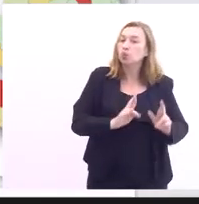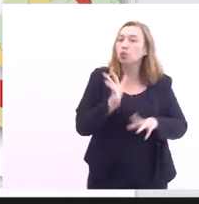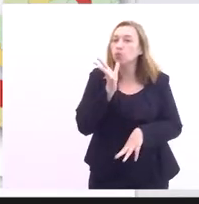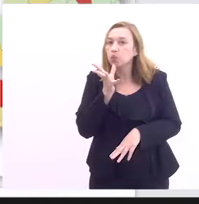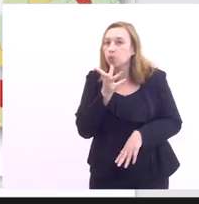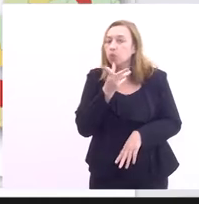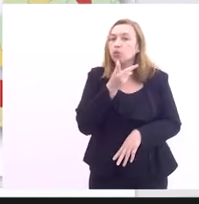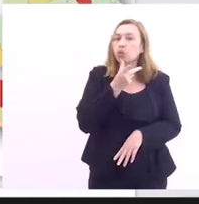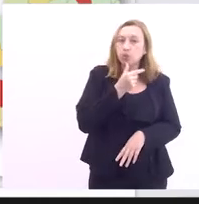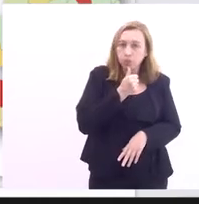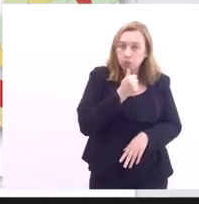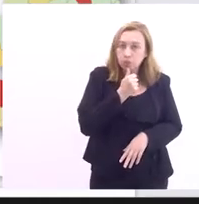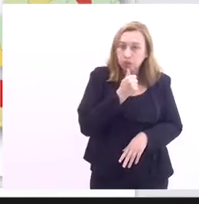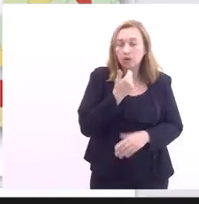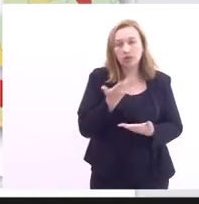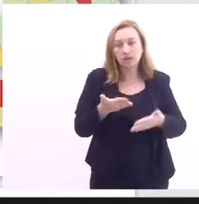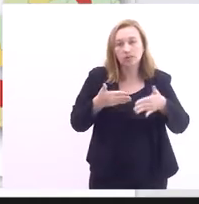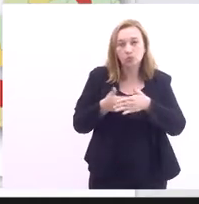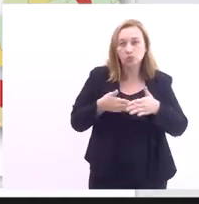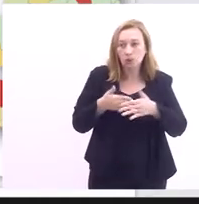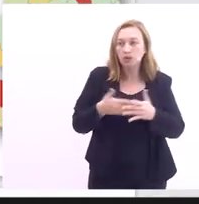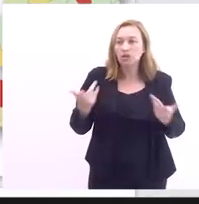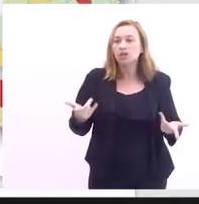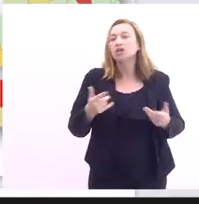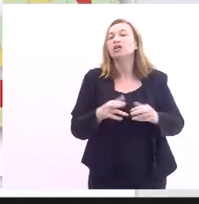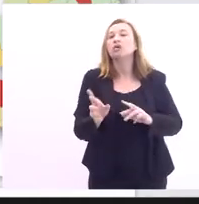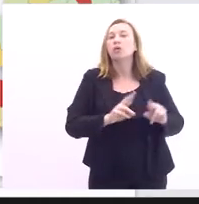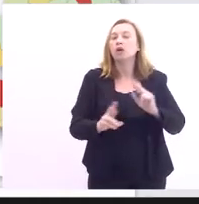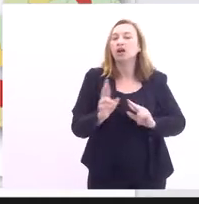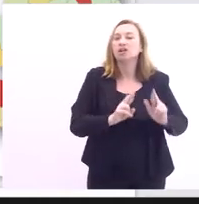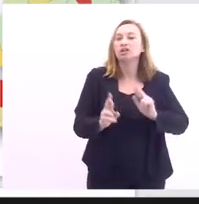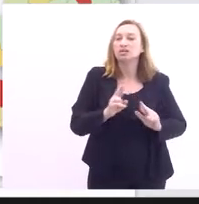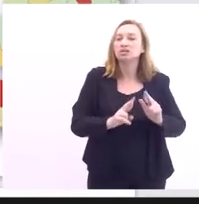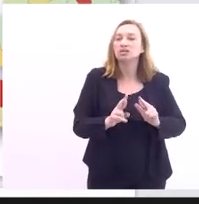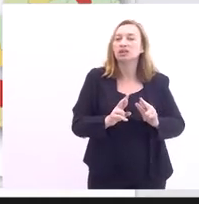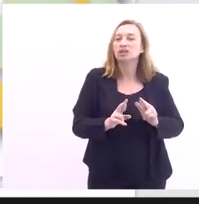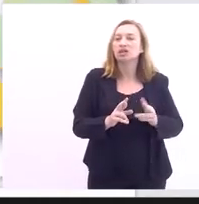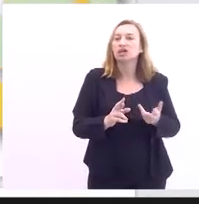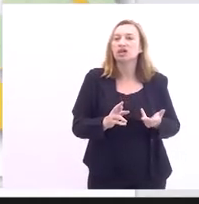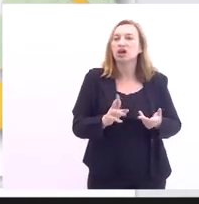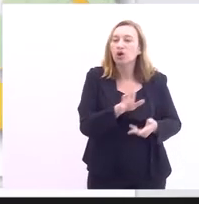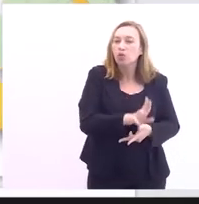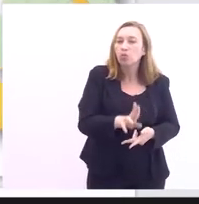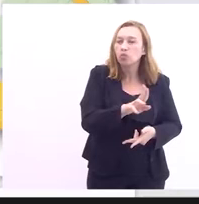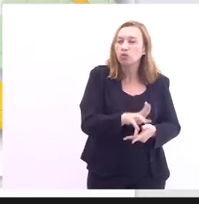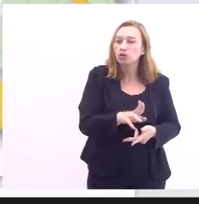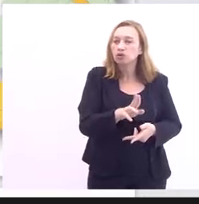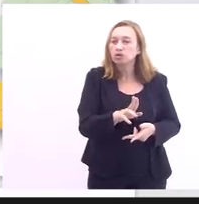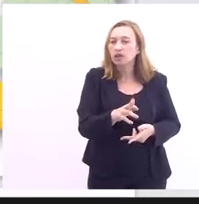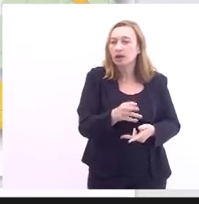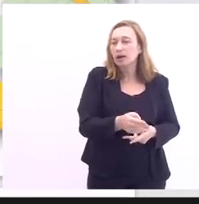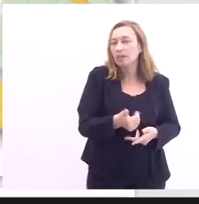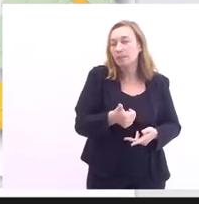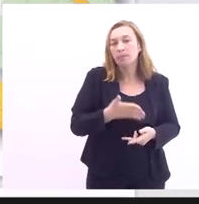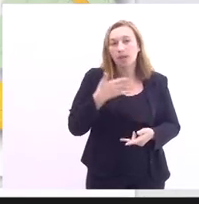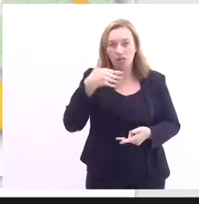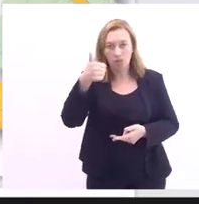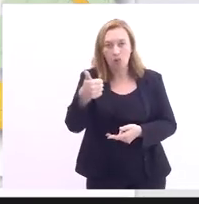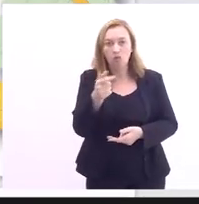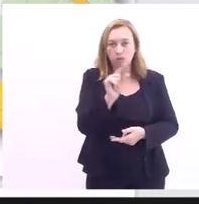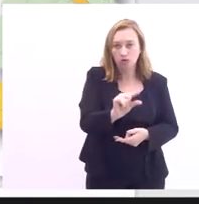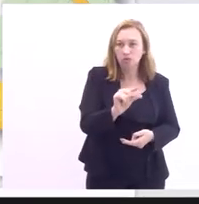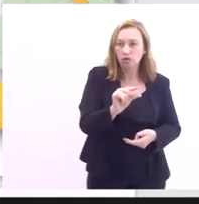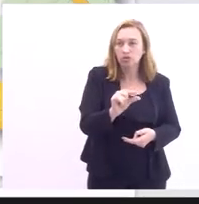duração da interrupção. Com relação à frequência, está um pouco melhor, a gente ainda tem, vê que